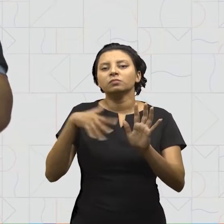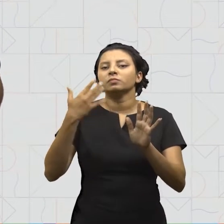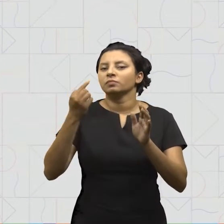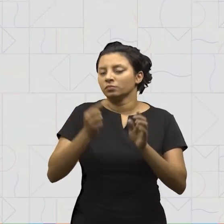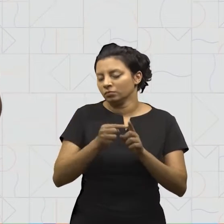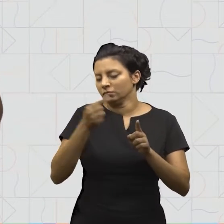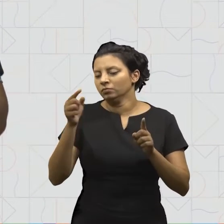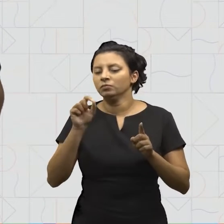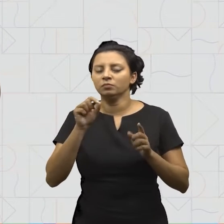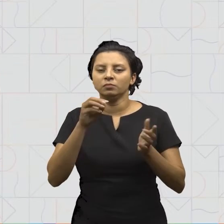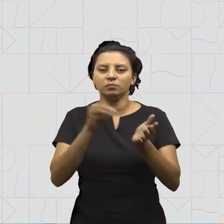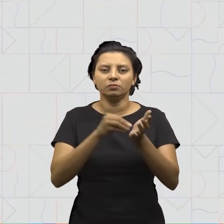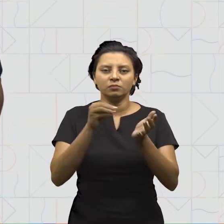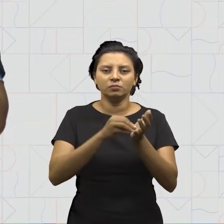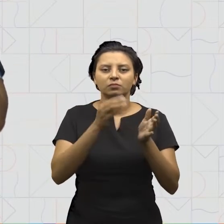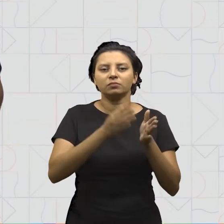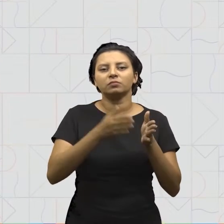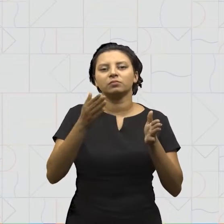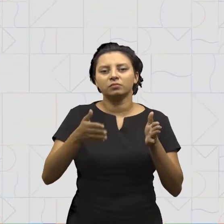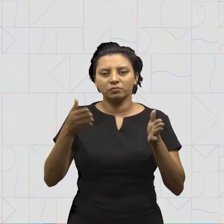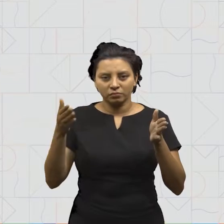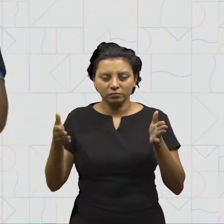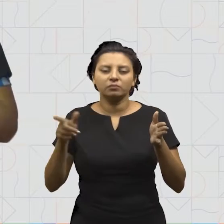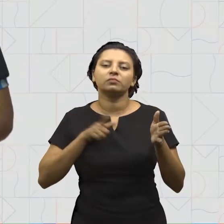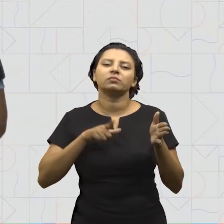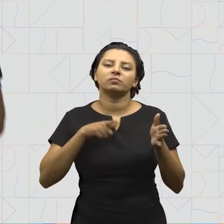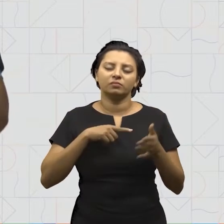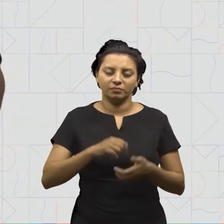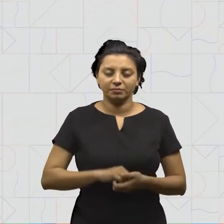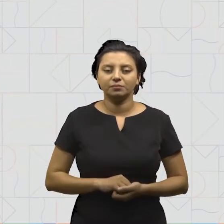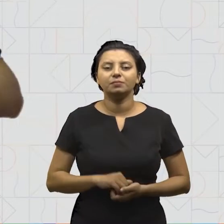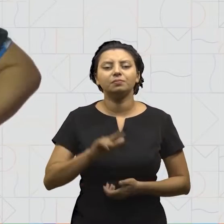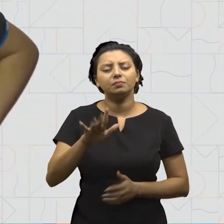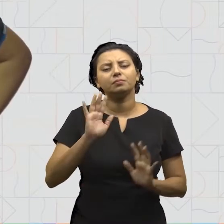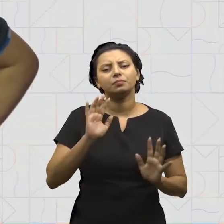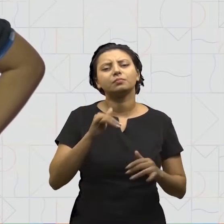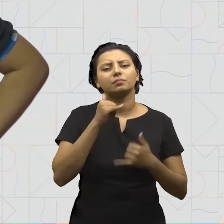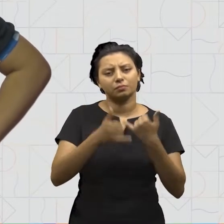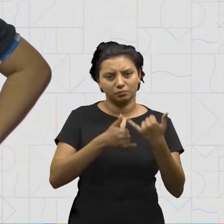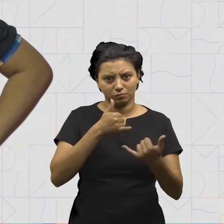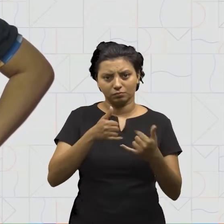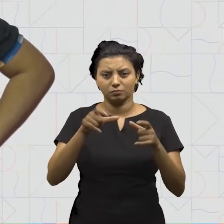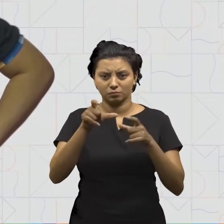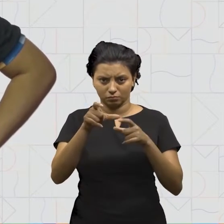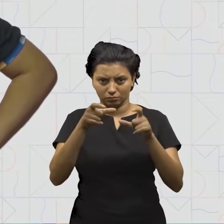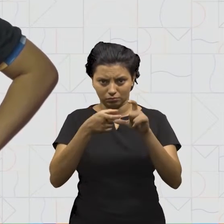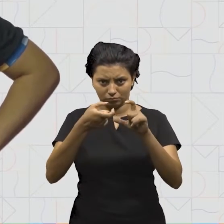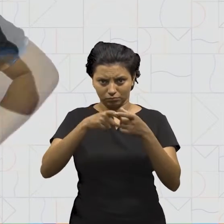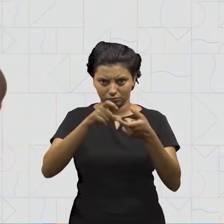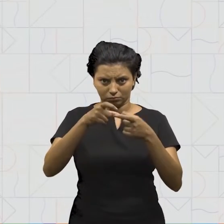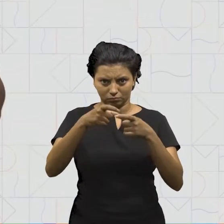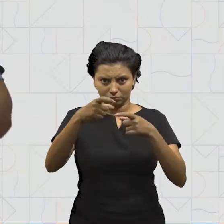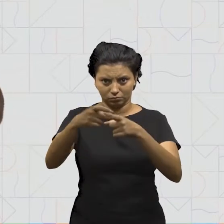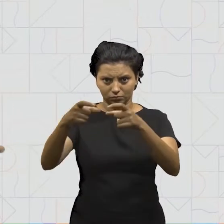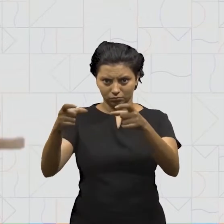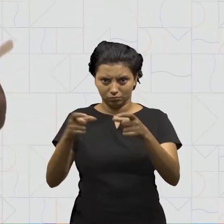elementos ausentes nas sequências que teremos. Você já brincou de quebra-cabeça?